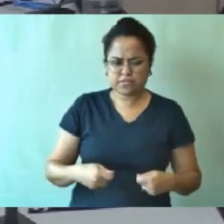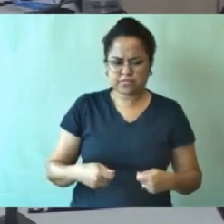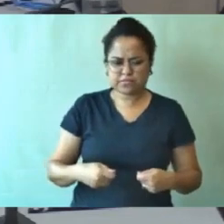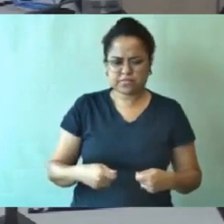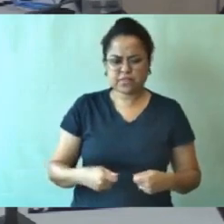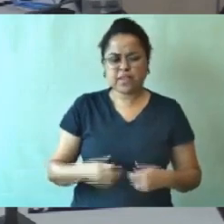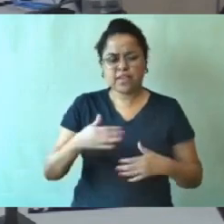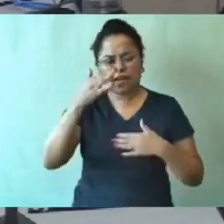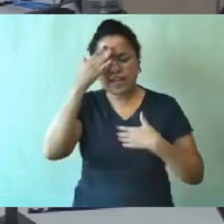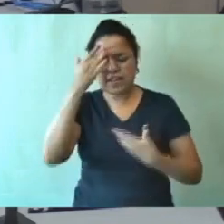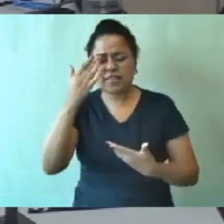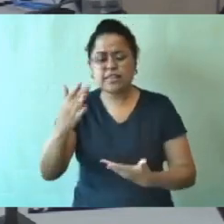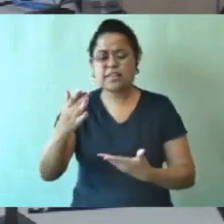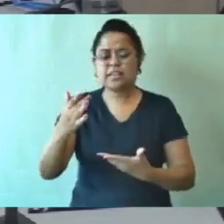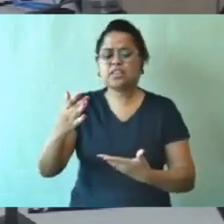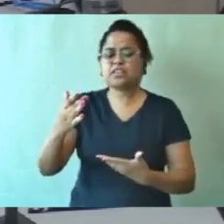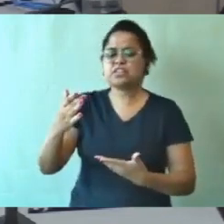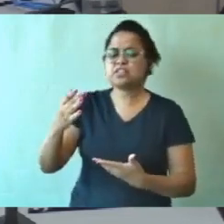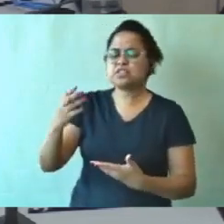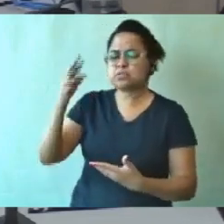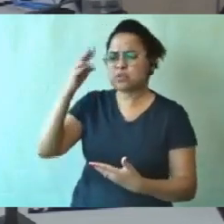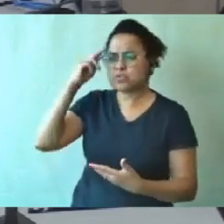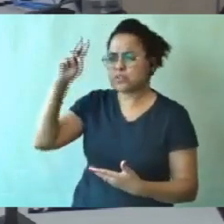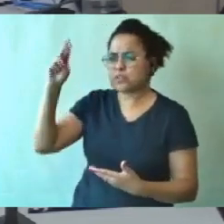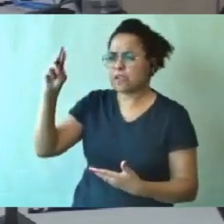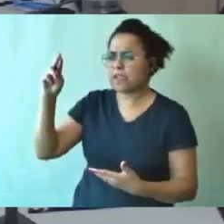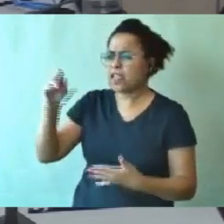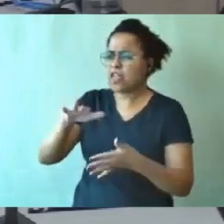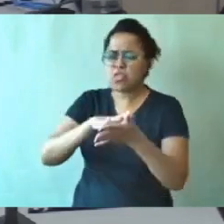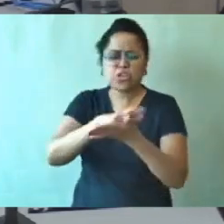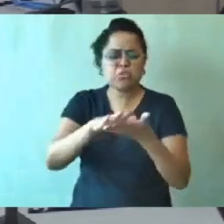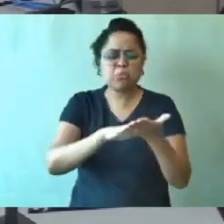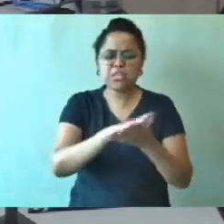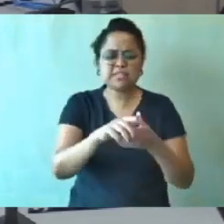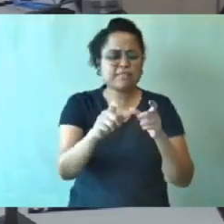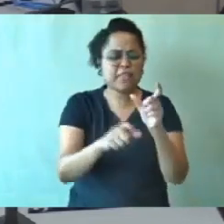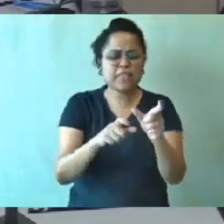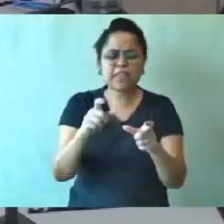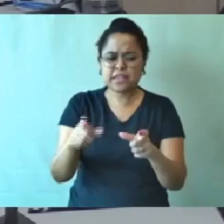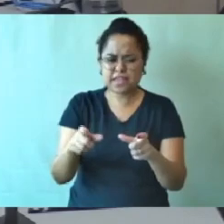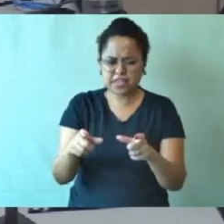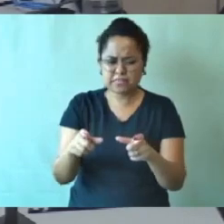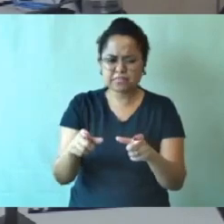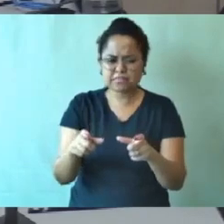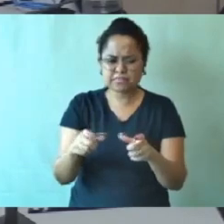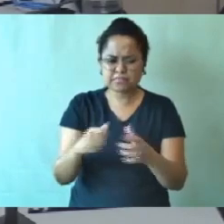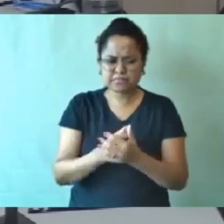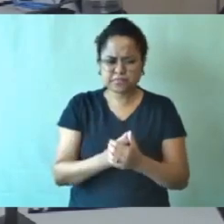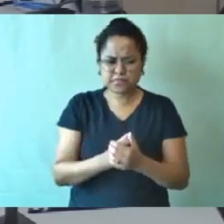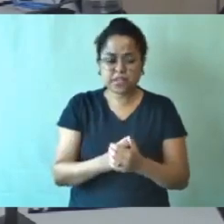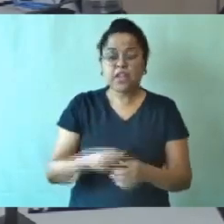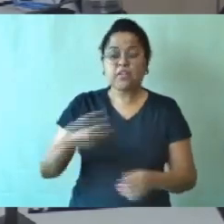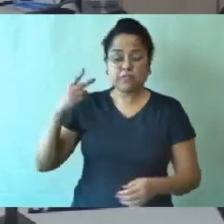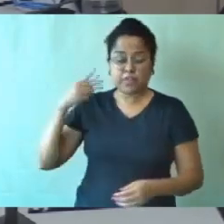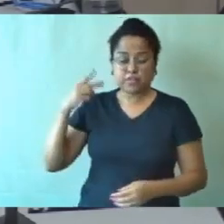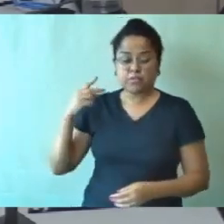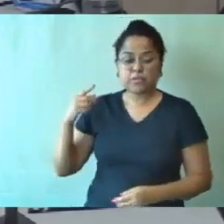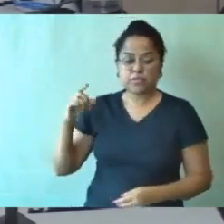vinda. E não tendo mais ninguém que gostaria de falar, você quer fazer a consideração? Perdão, vereadora Aloide Gonçalves, com a palavra.